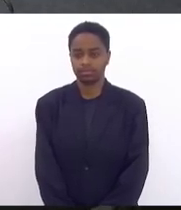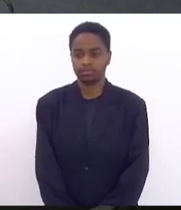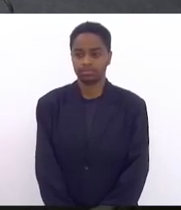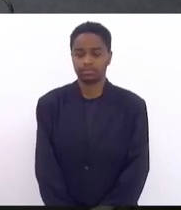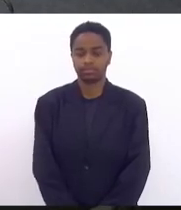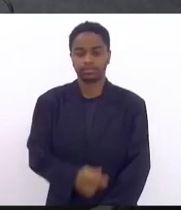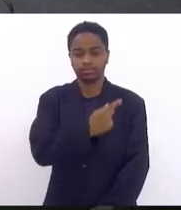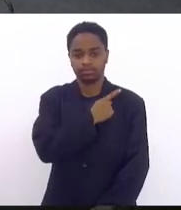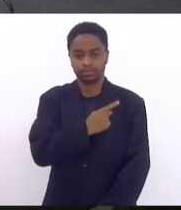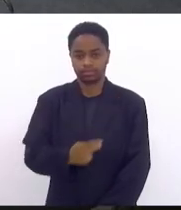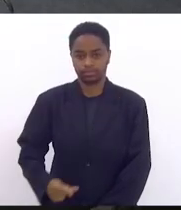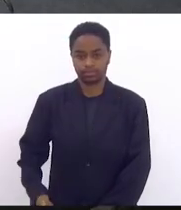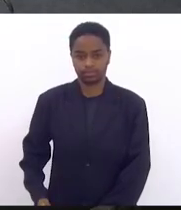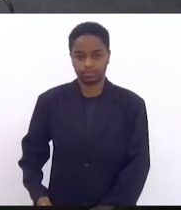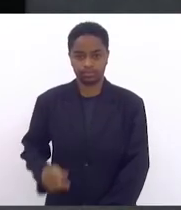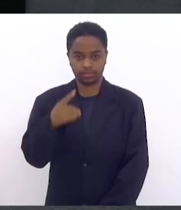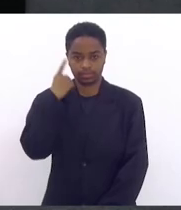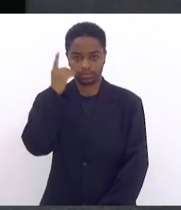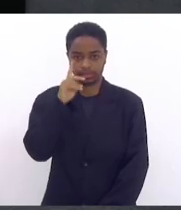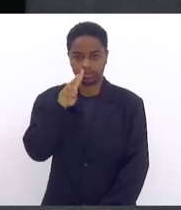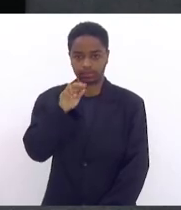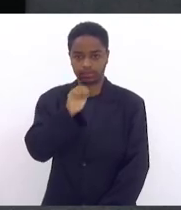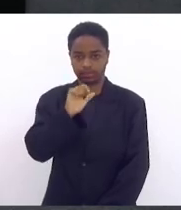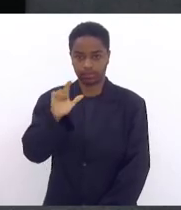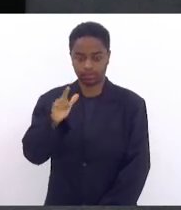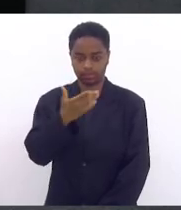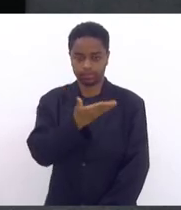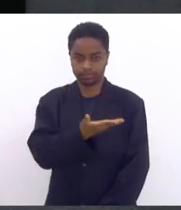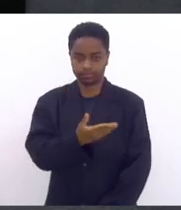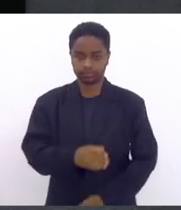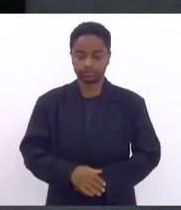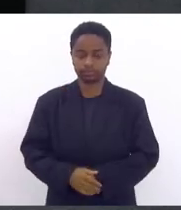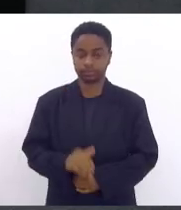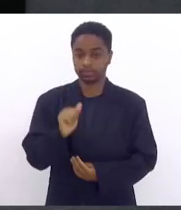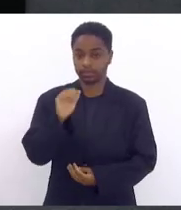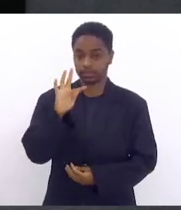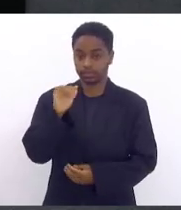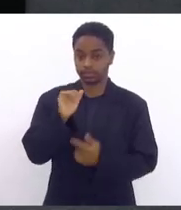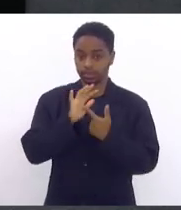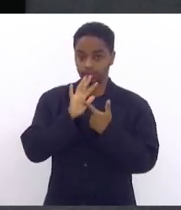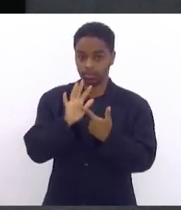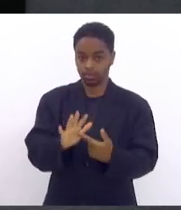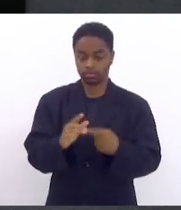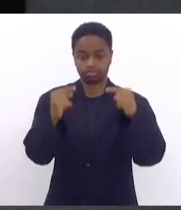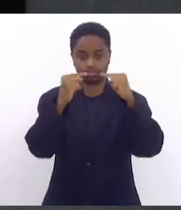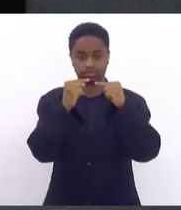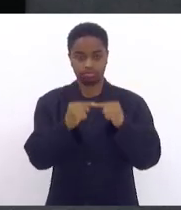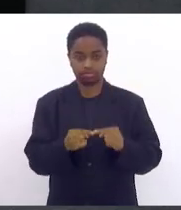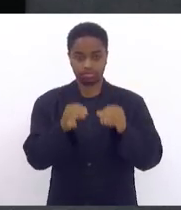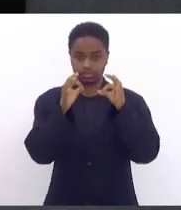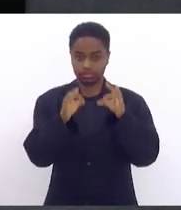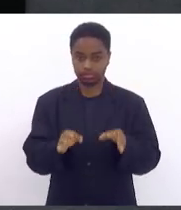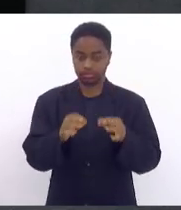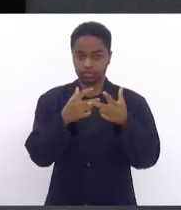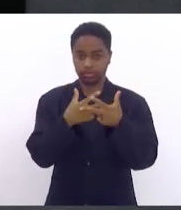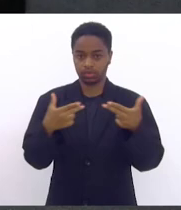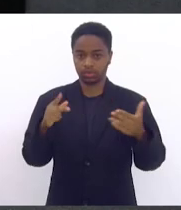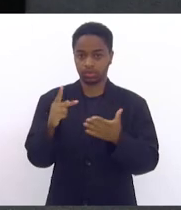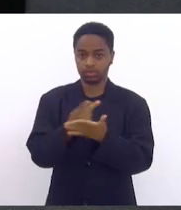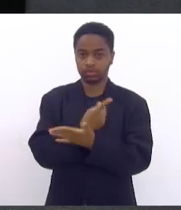Senhor presidente, deputado Valdaceasa, a ata reflete com exatidão o ocorrido